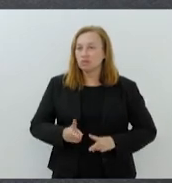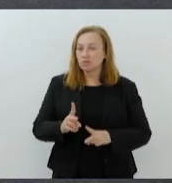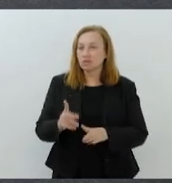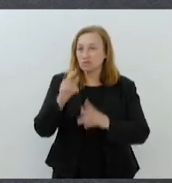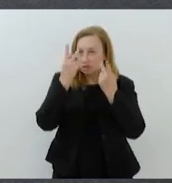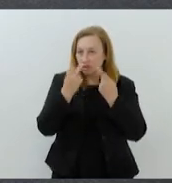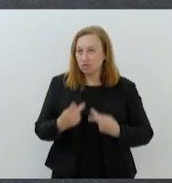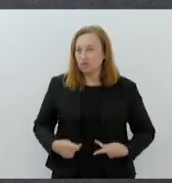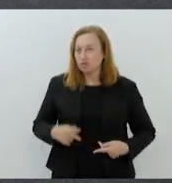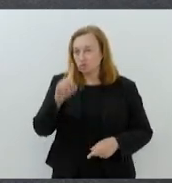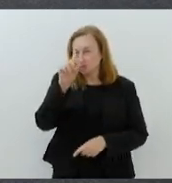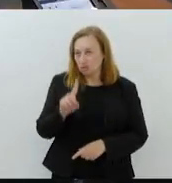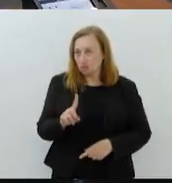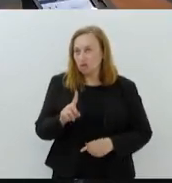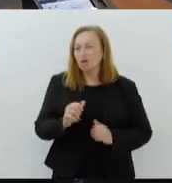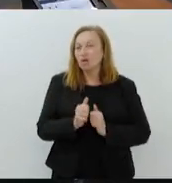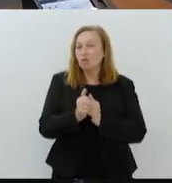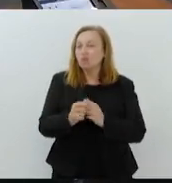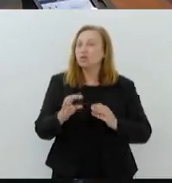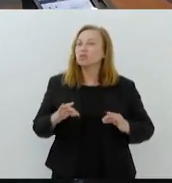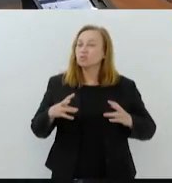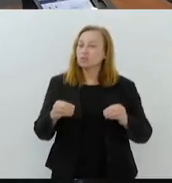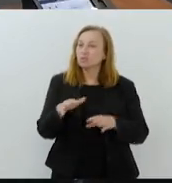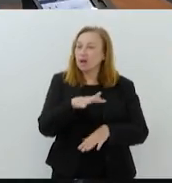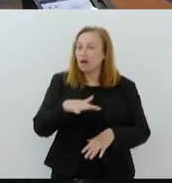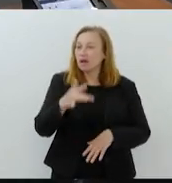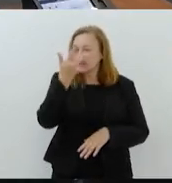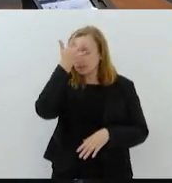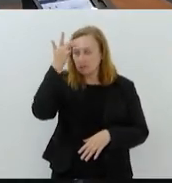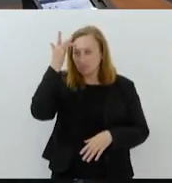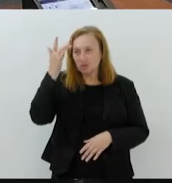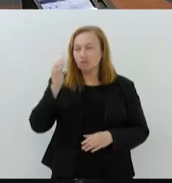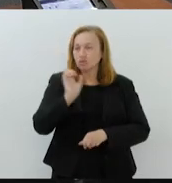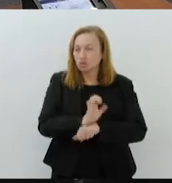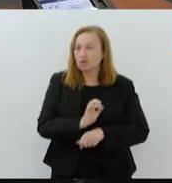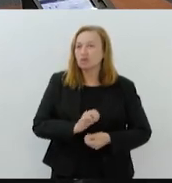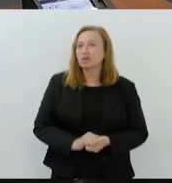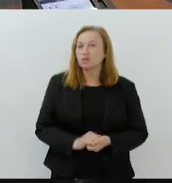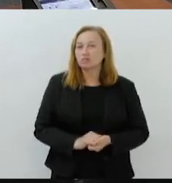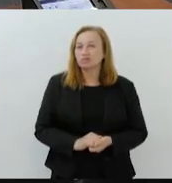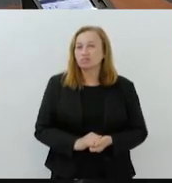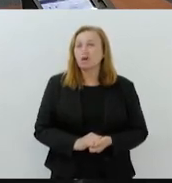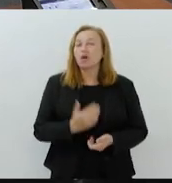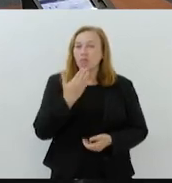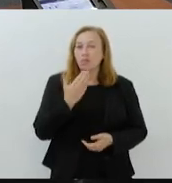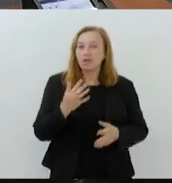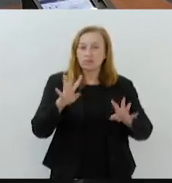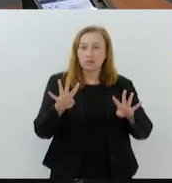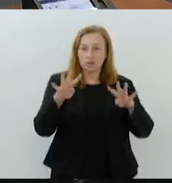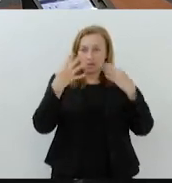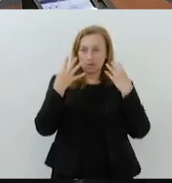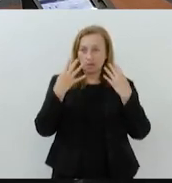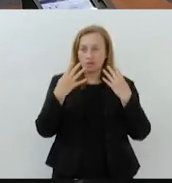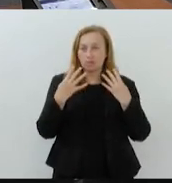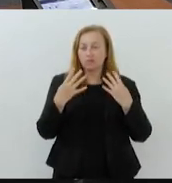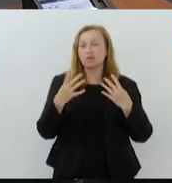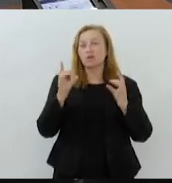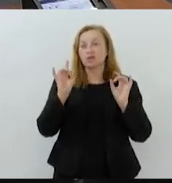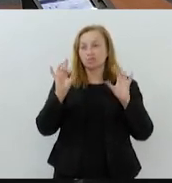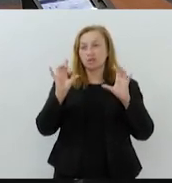Humanos. Então, acompanhamos toda a rede de saúde mental do Estado, a qual, e peço aqui atenção especial do nosso